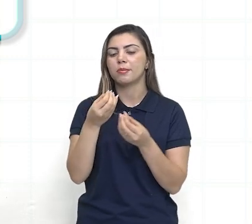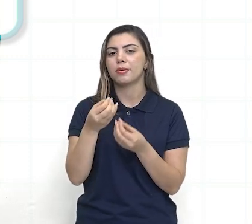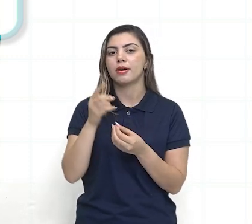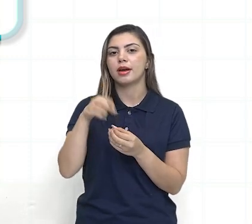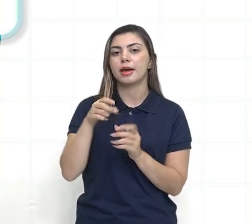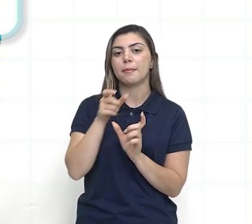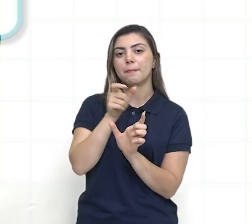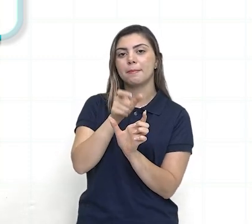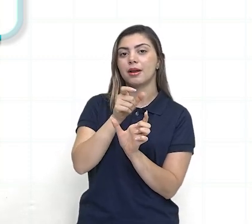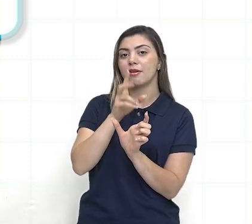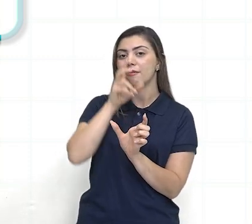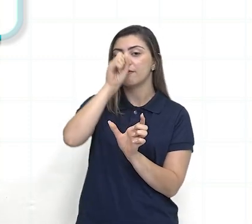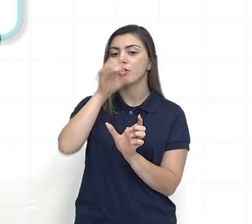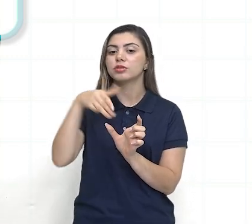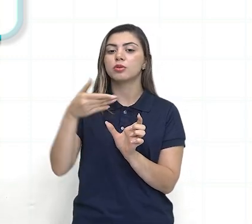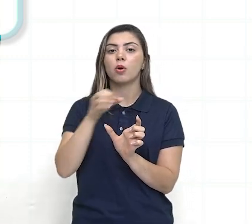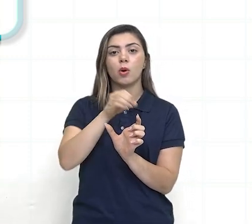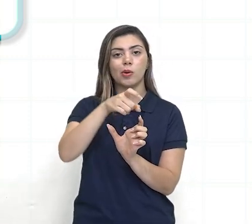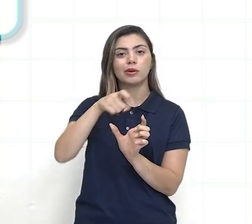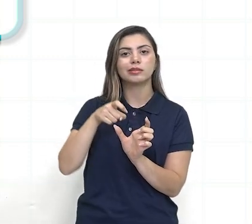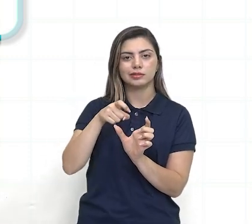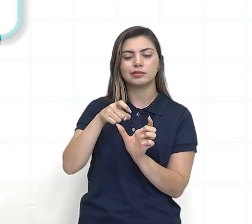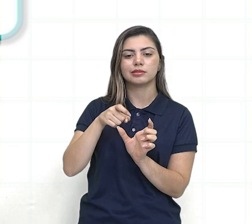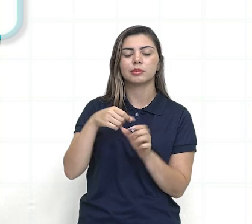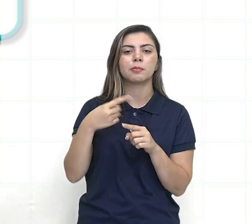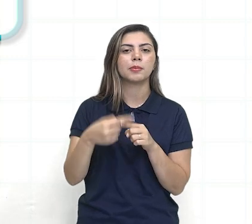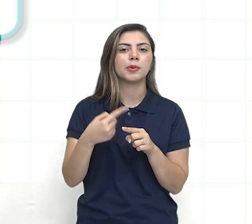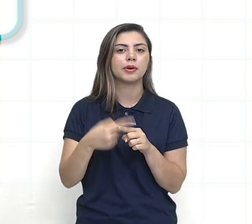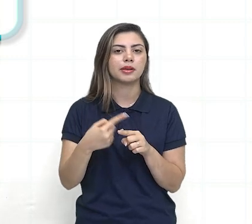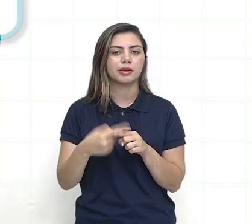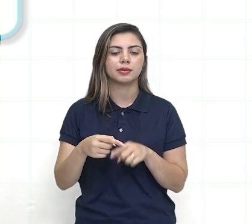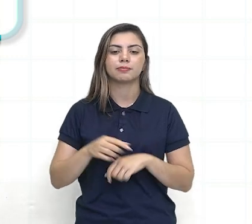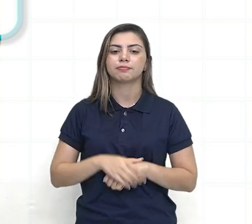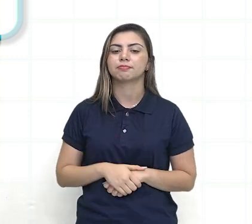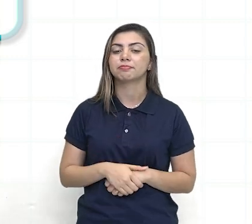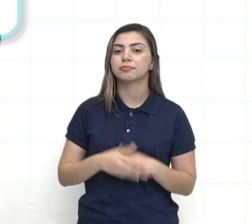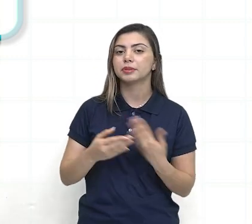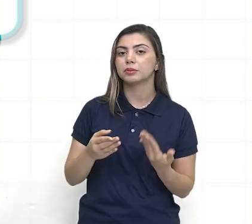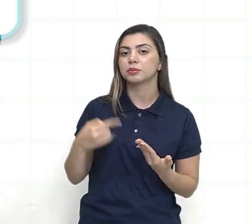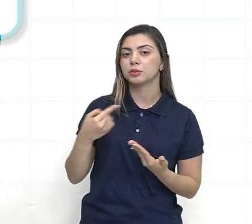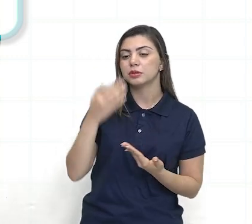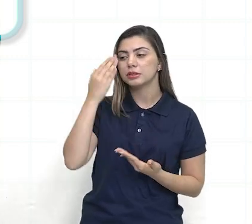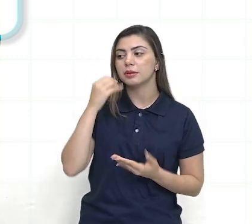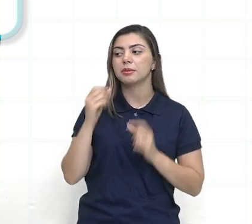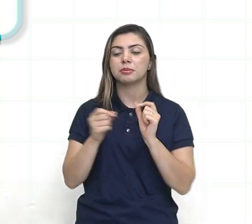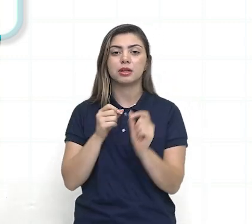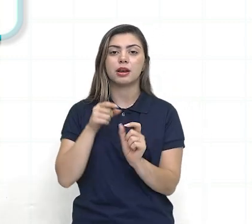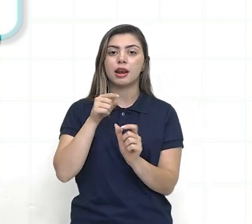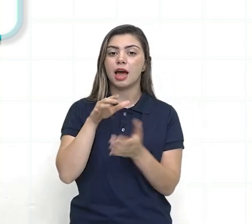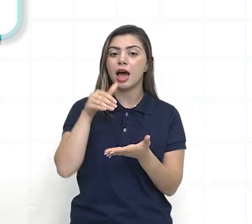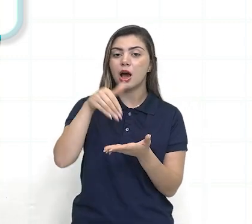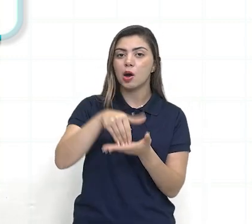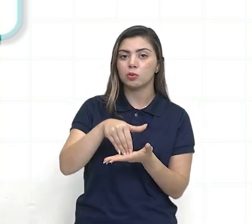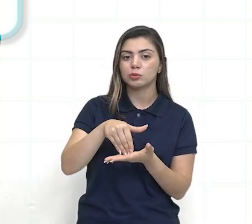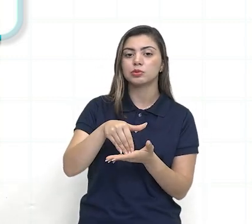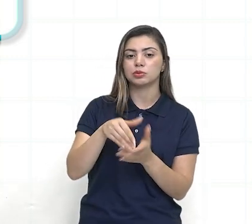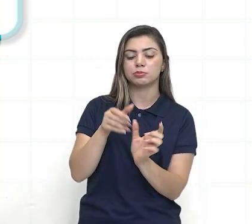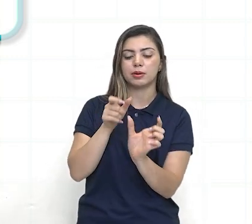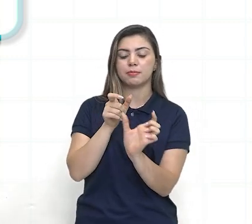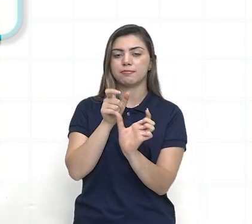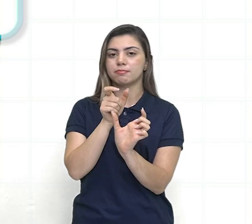de oxítona. Oxítona, por quê? Porque nesta palavra, a última